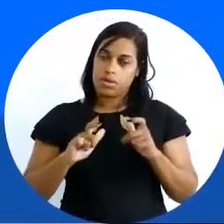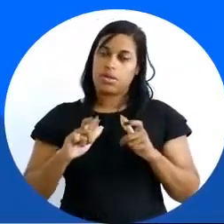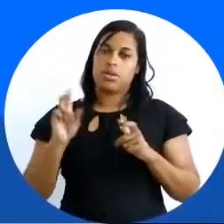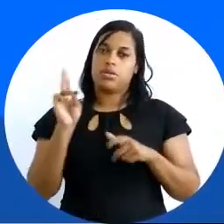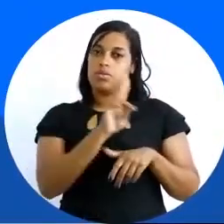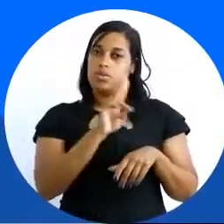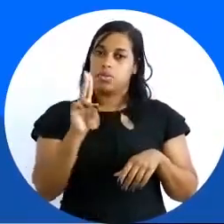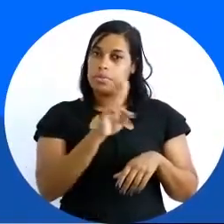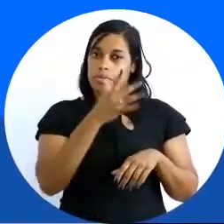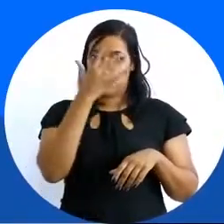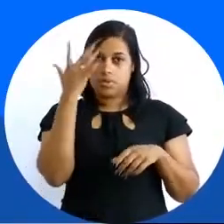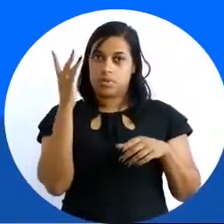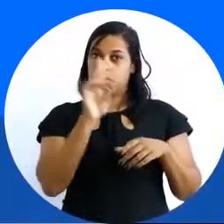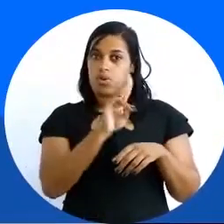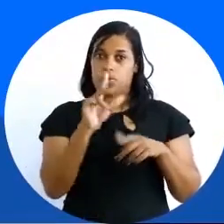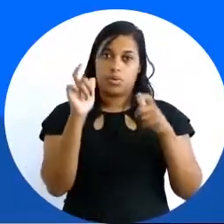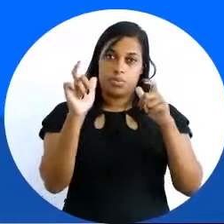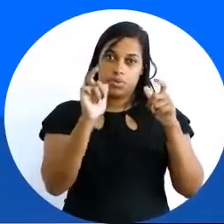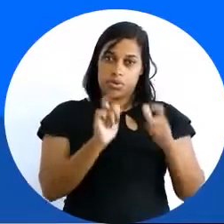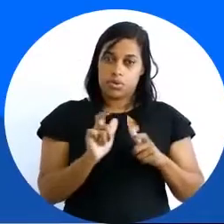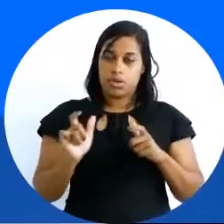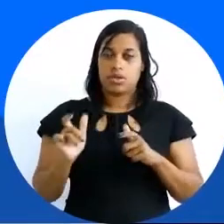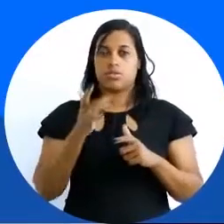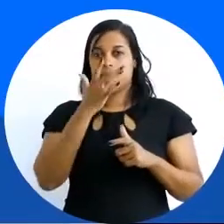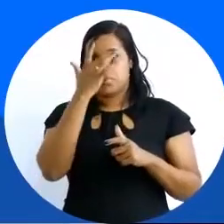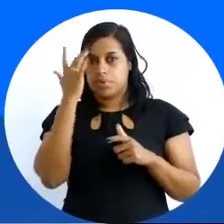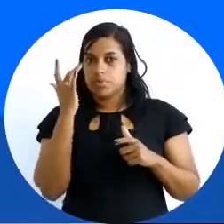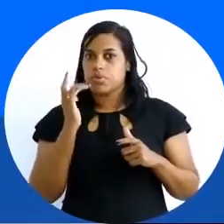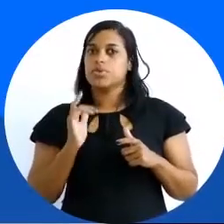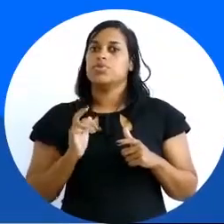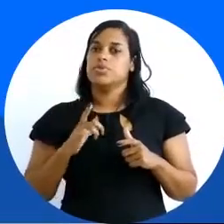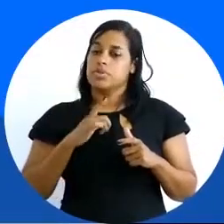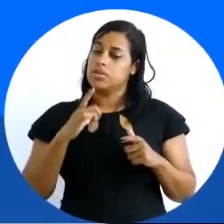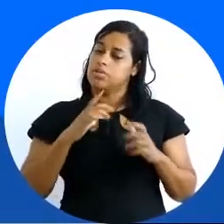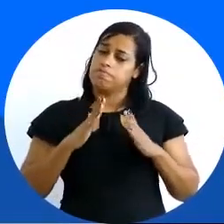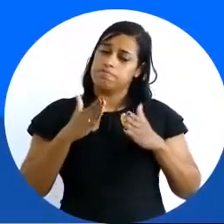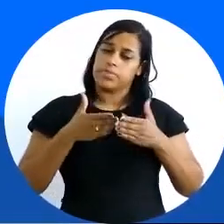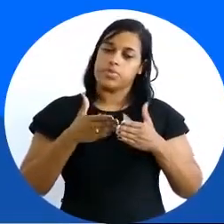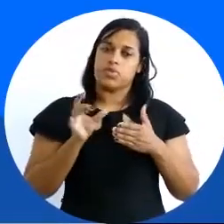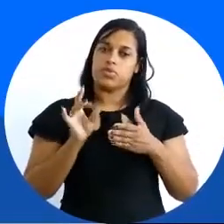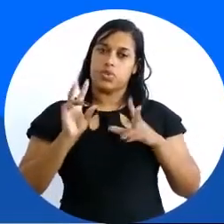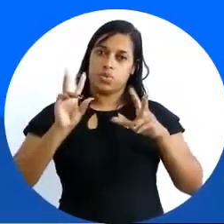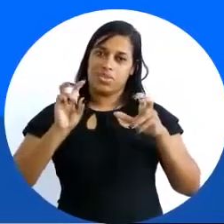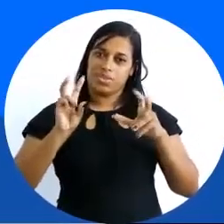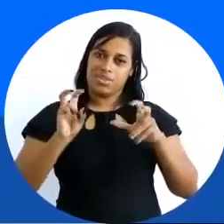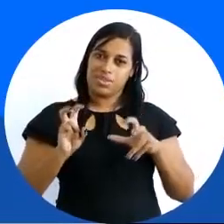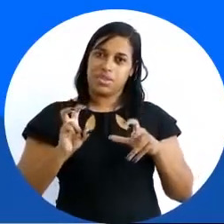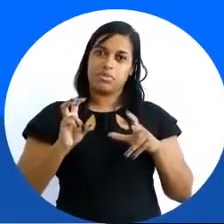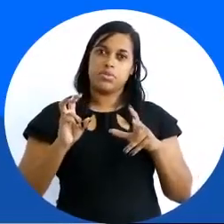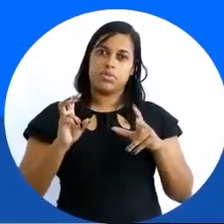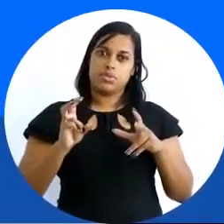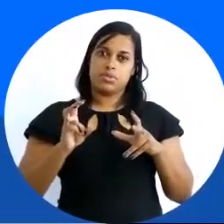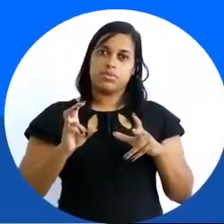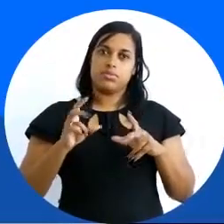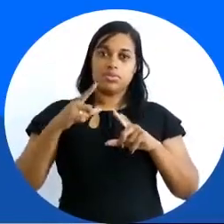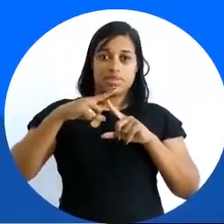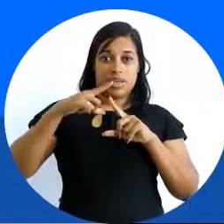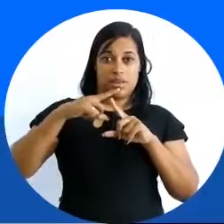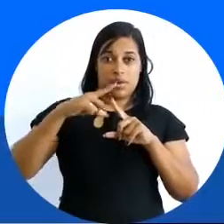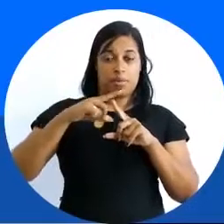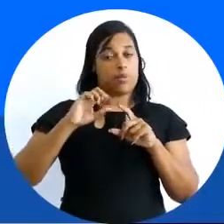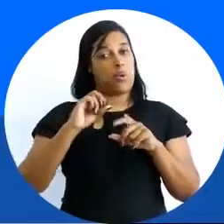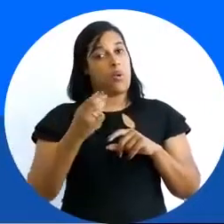nomes de pessoas ou autores. Então ele vai ter um foco apenas em um tipo de assunto ou